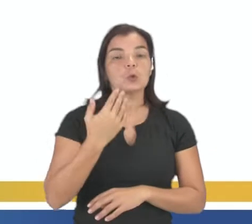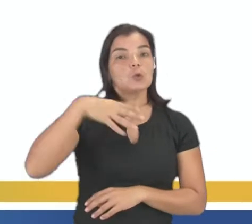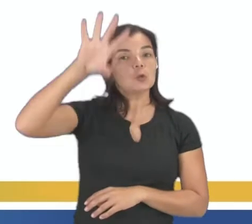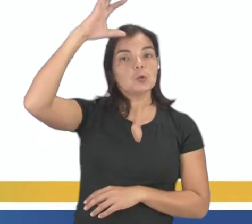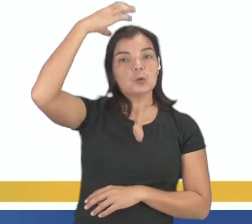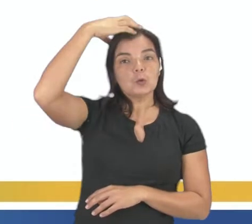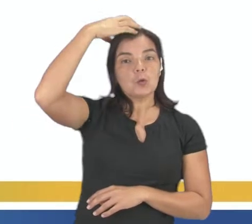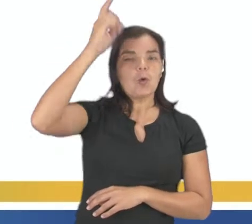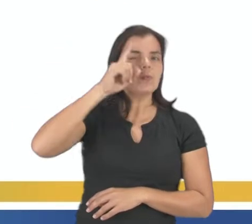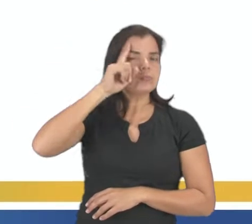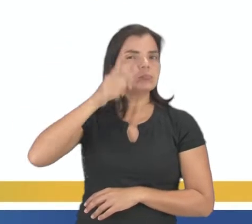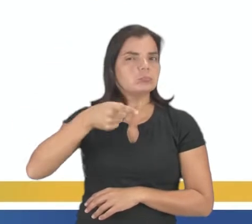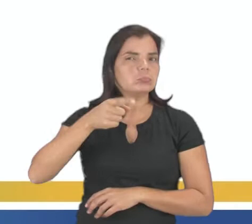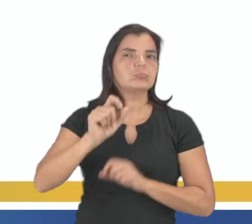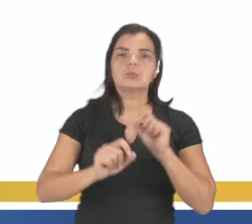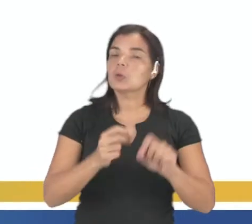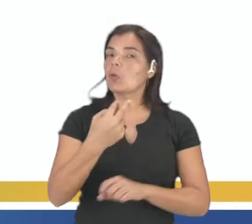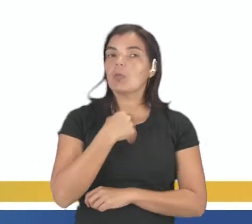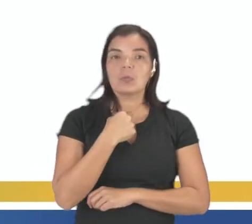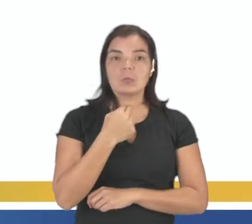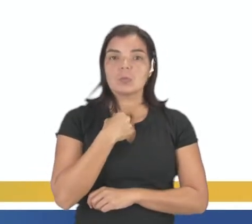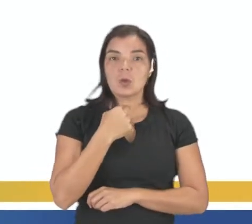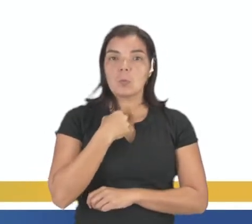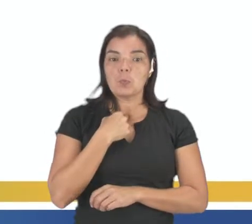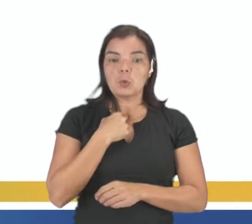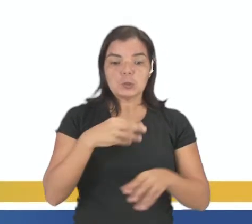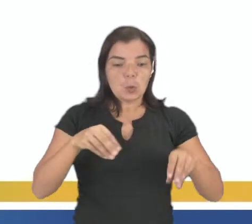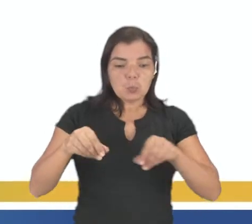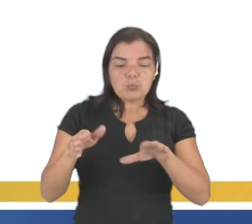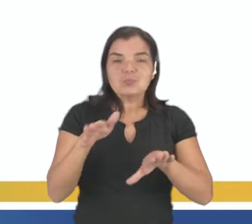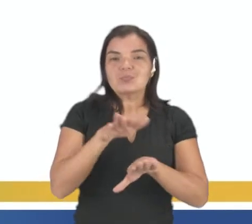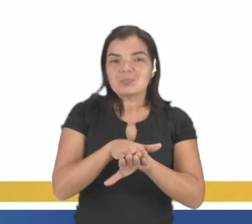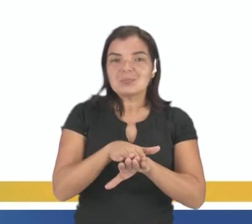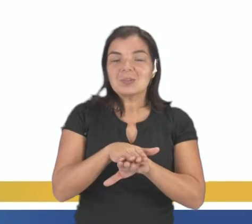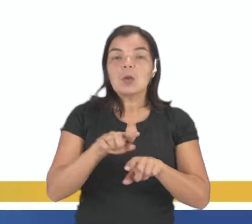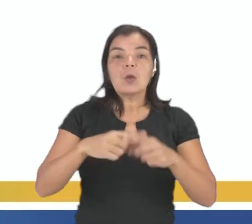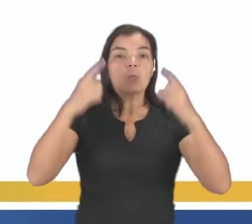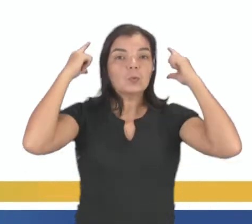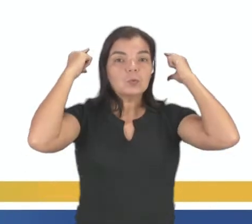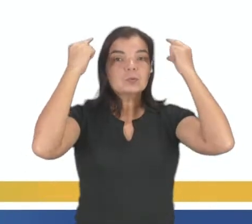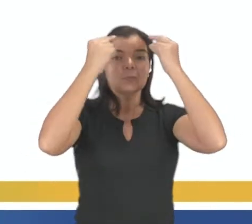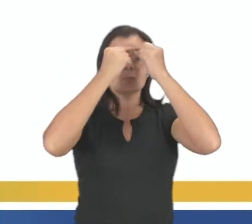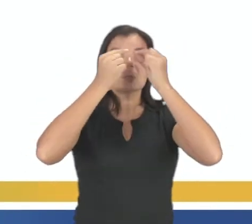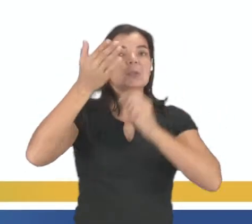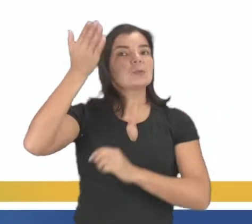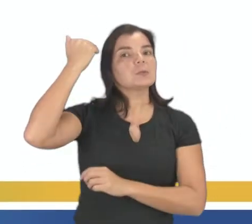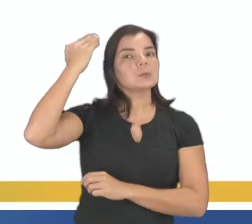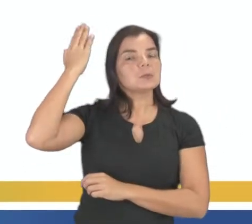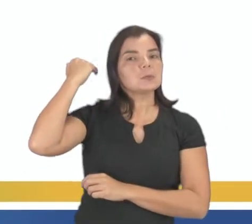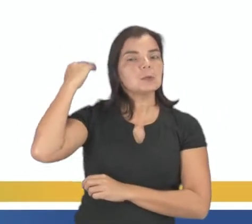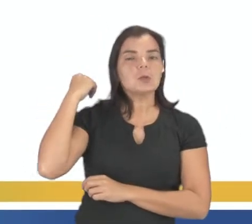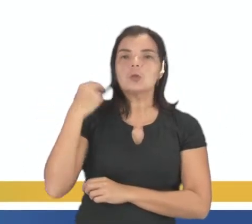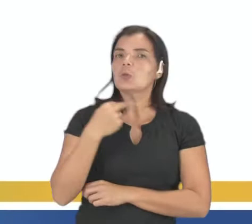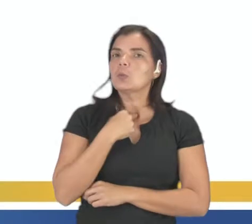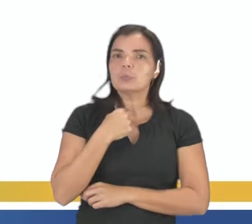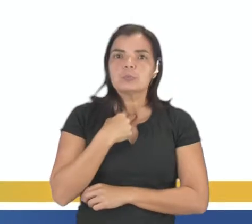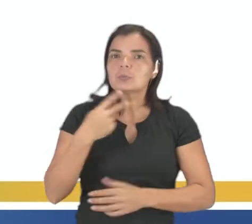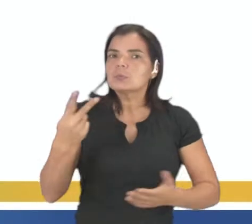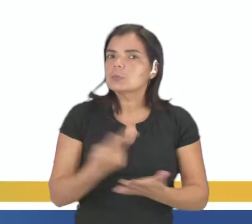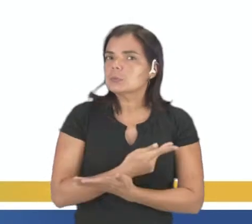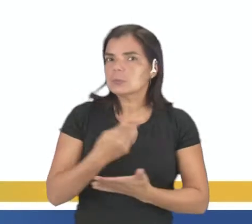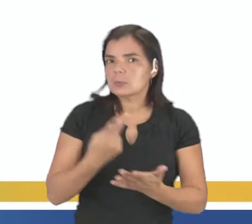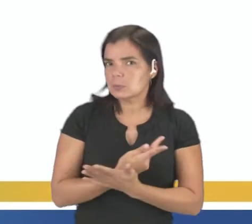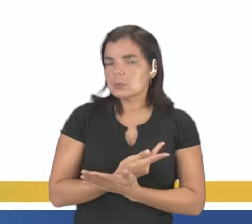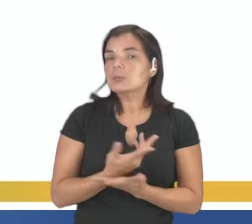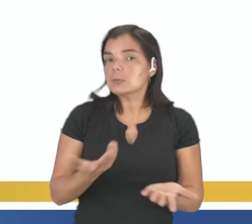rei ordenou que ele não poderia ser sepultado. Então, para os gregos antigos, isso era uma heresia